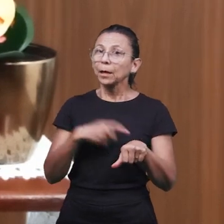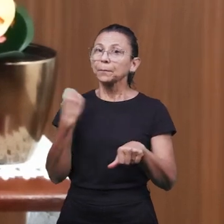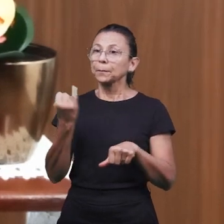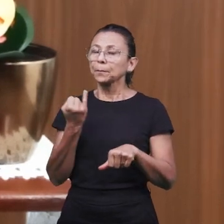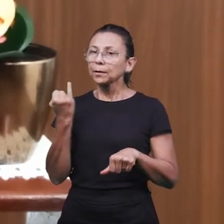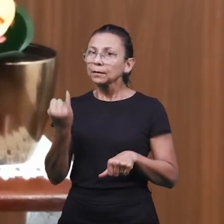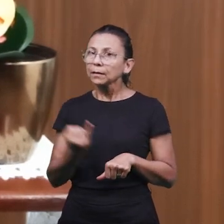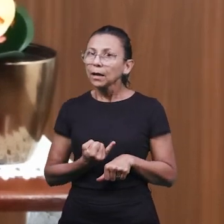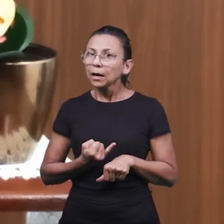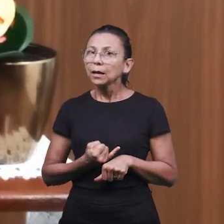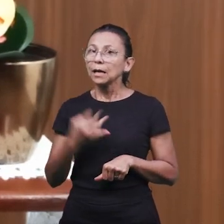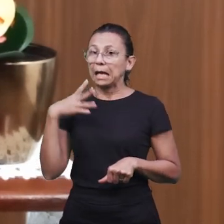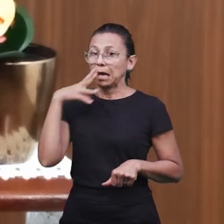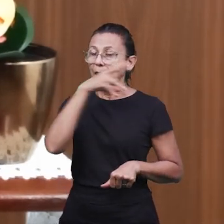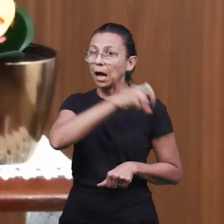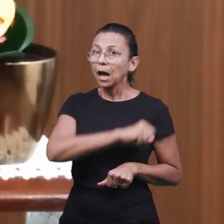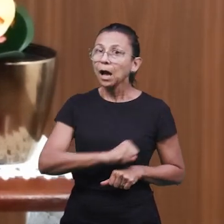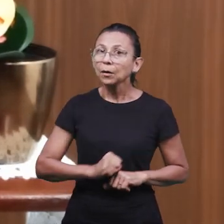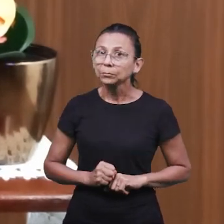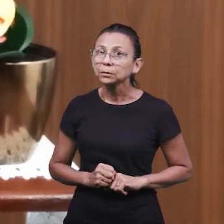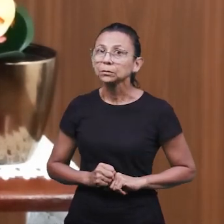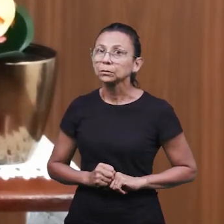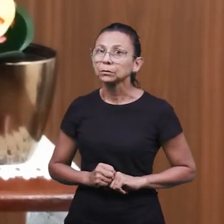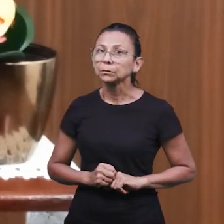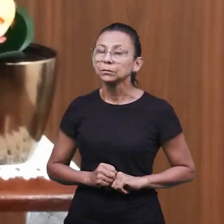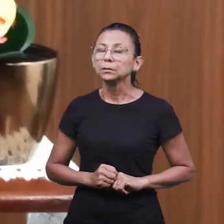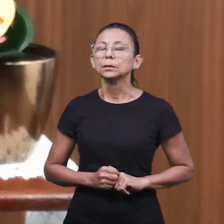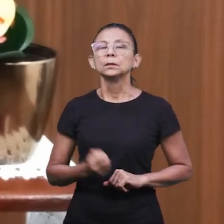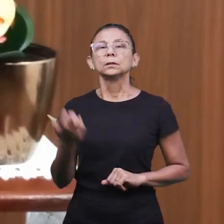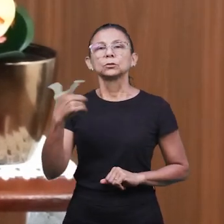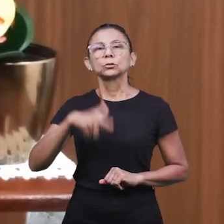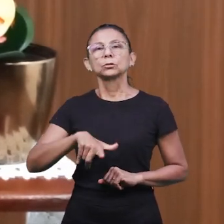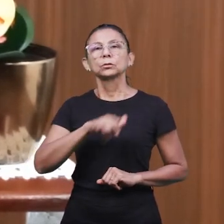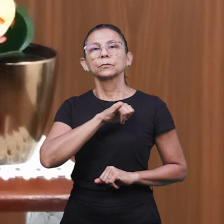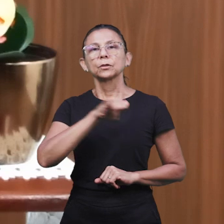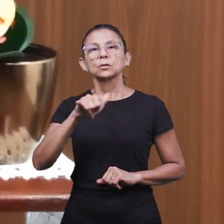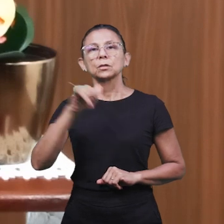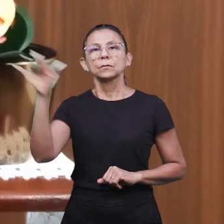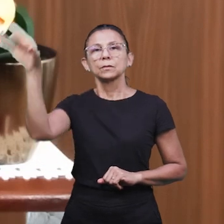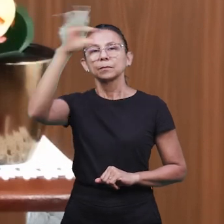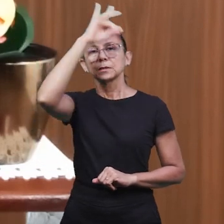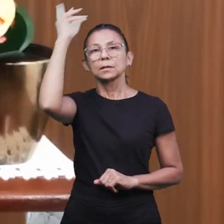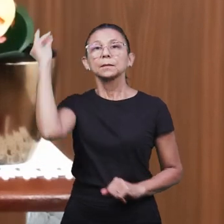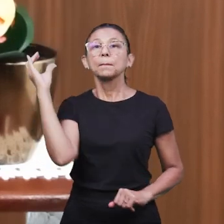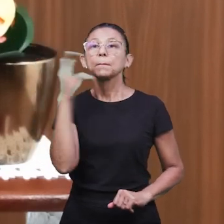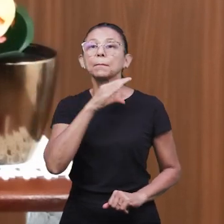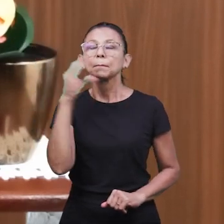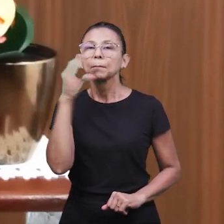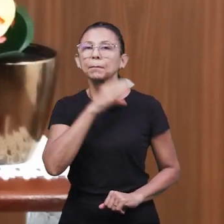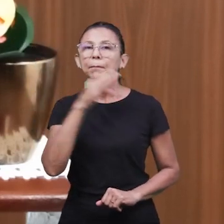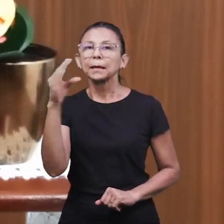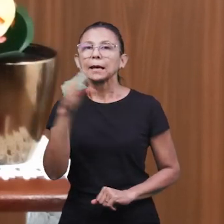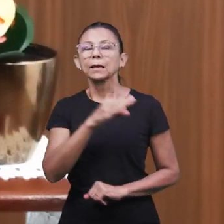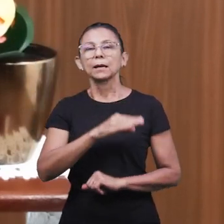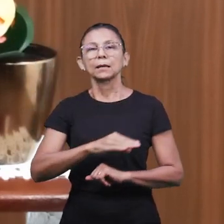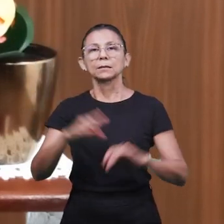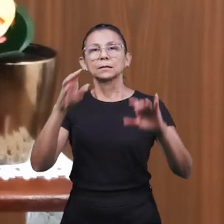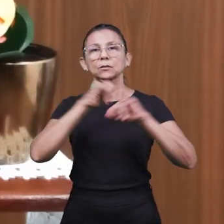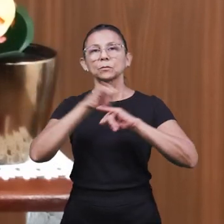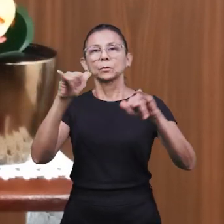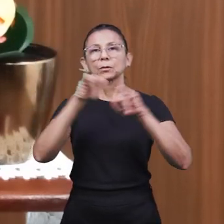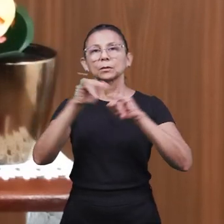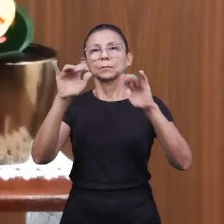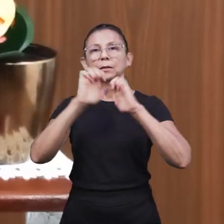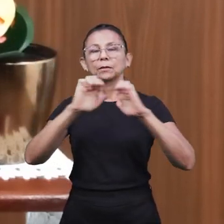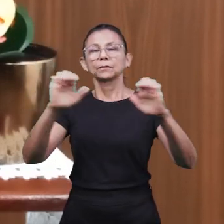está acontecendo. Mais uma vez eu digo, o Espírito Santo tem pressa, porque ele quer entregar a Igreja, a